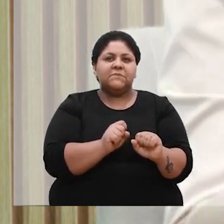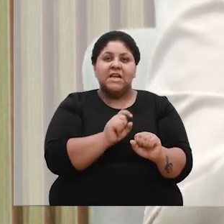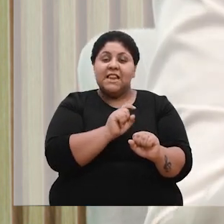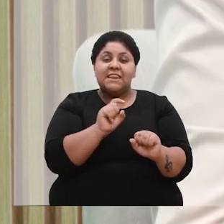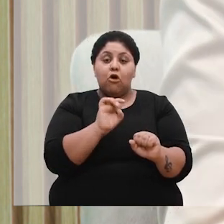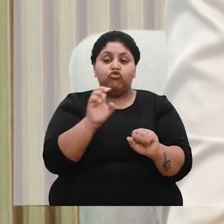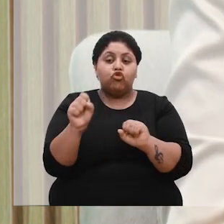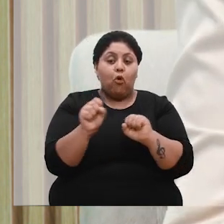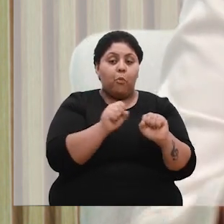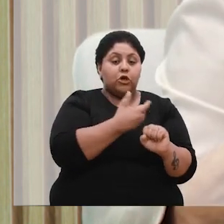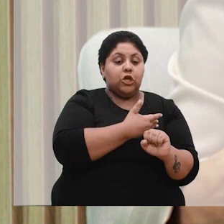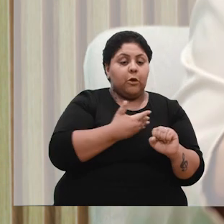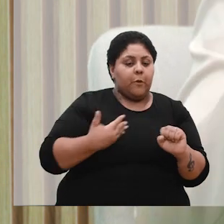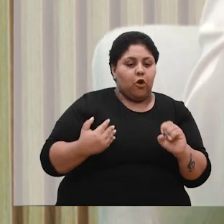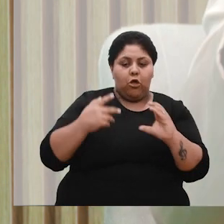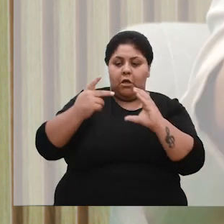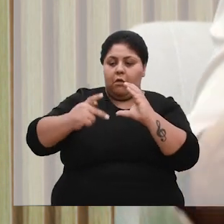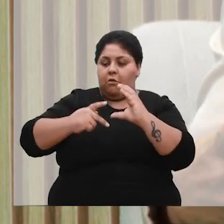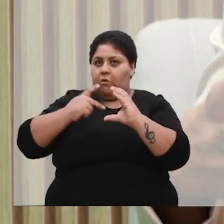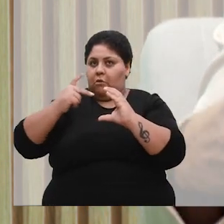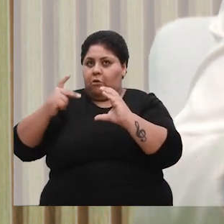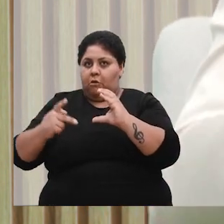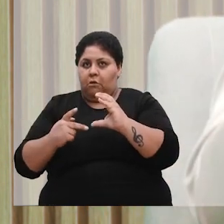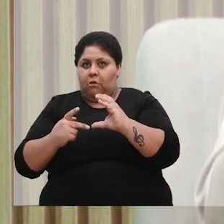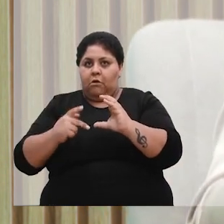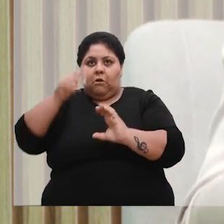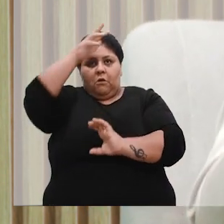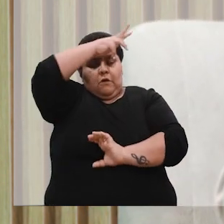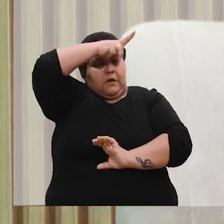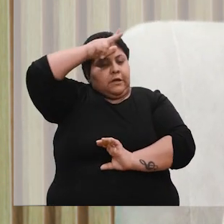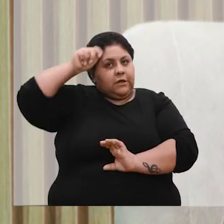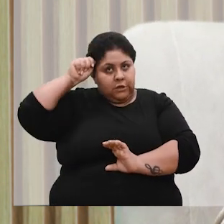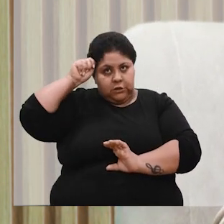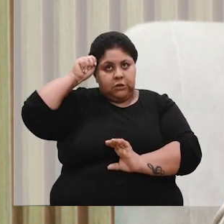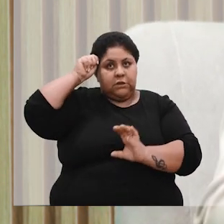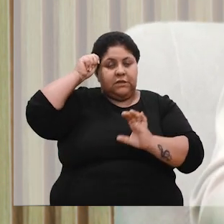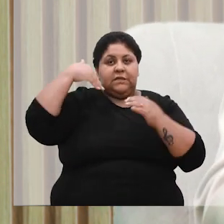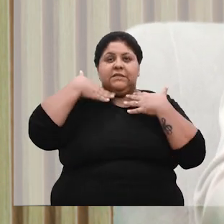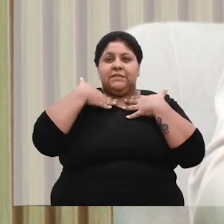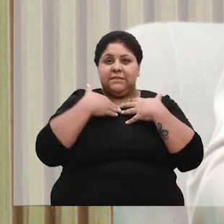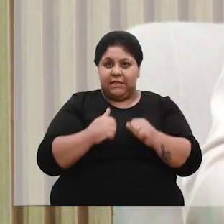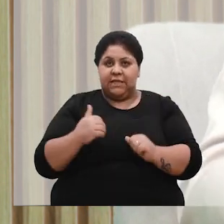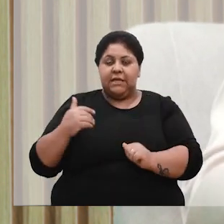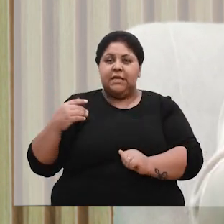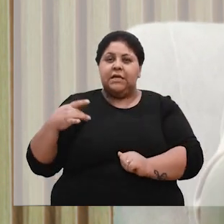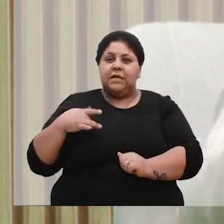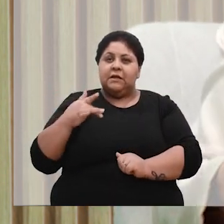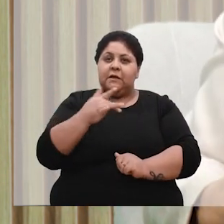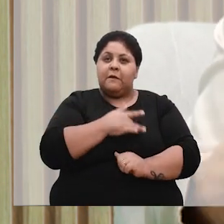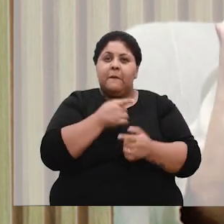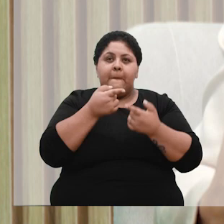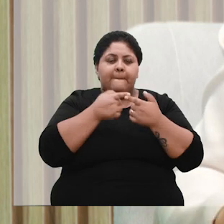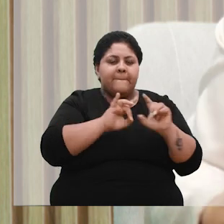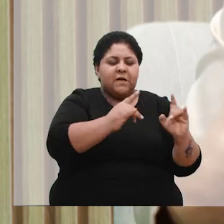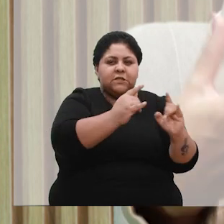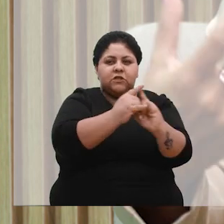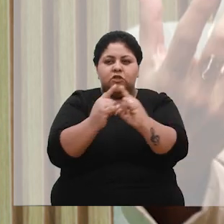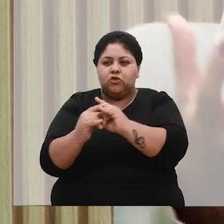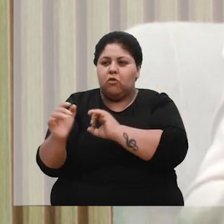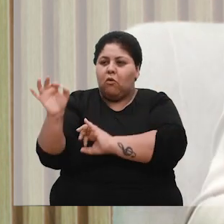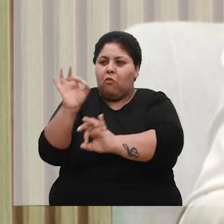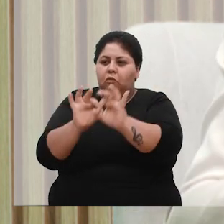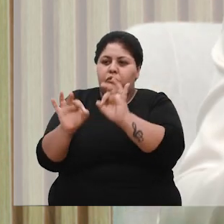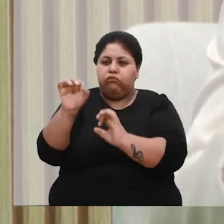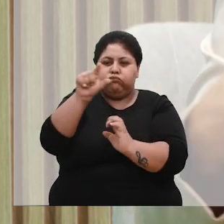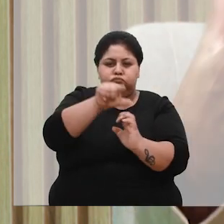não só o poder público, não só a Câmara de Vereadores, não só a Prefeitura por meio da Secretaria da Saúde, mas também várias